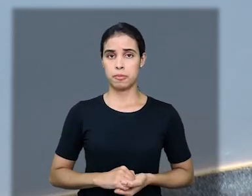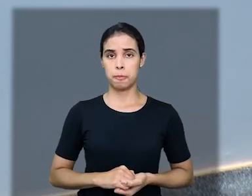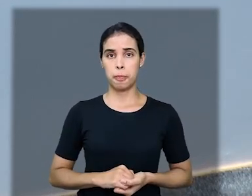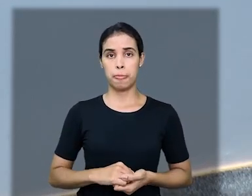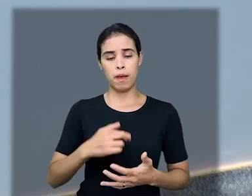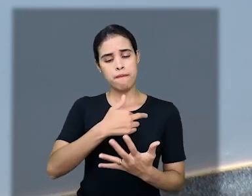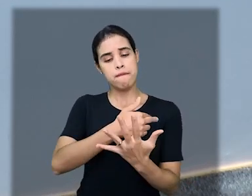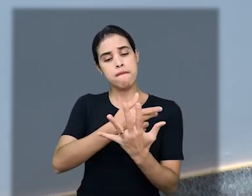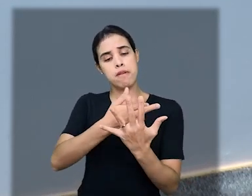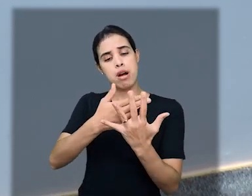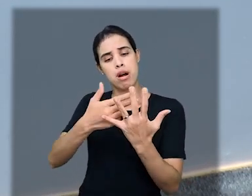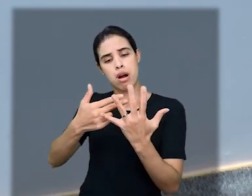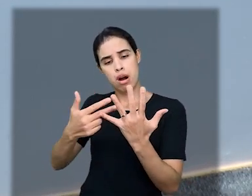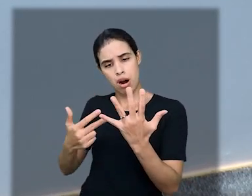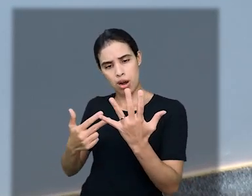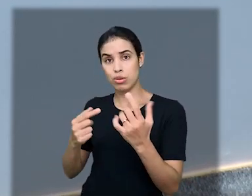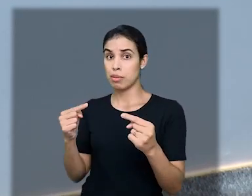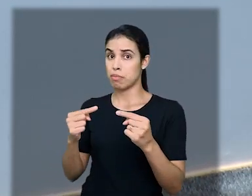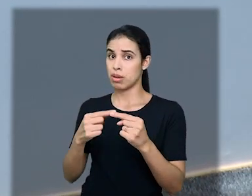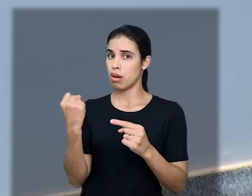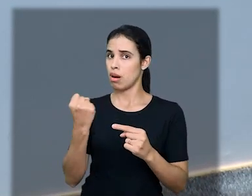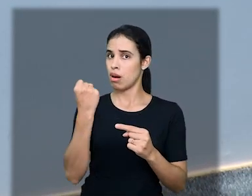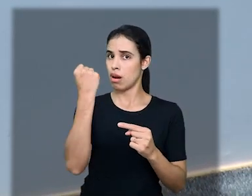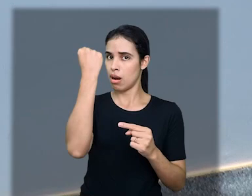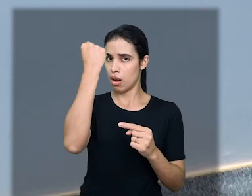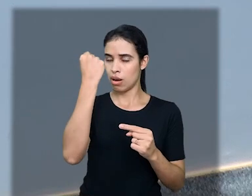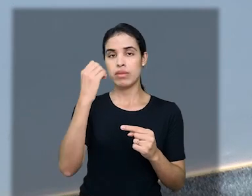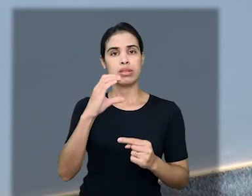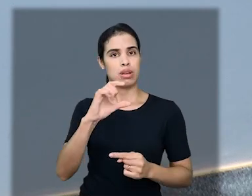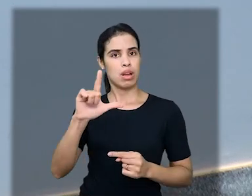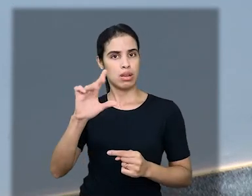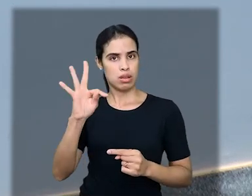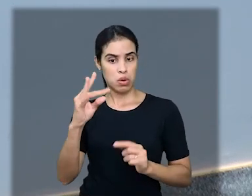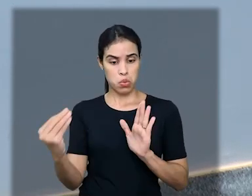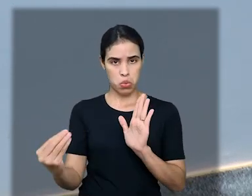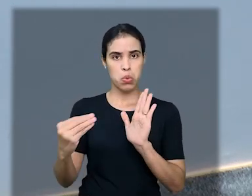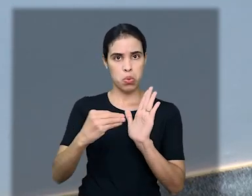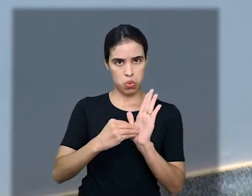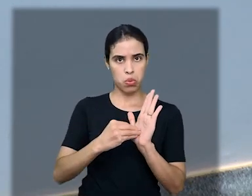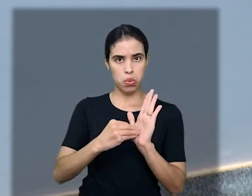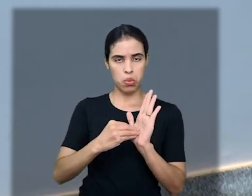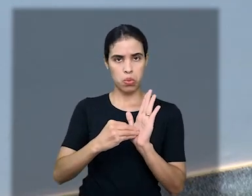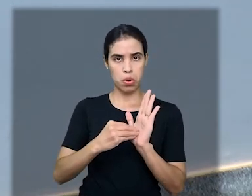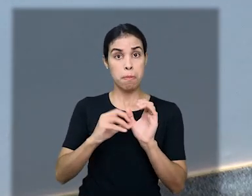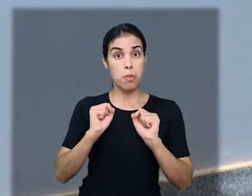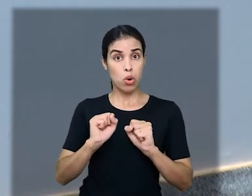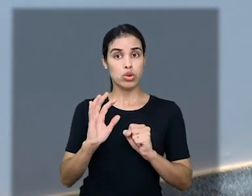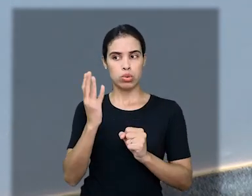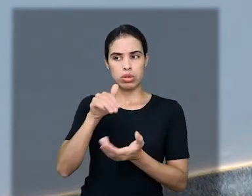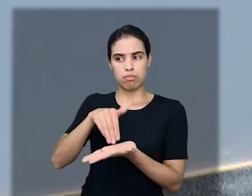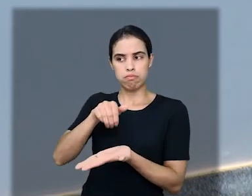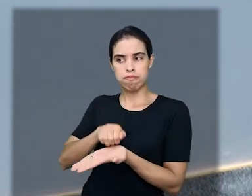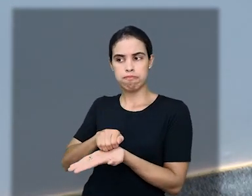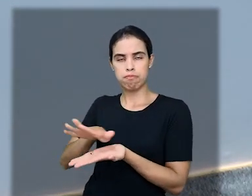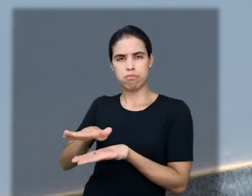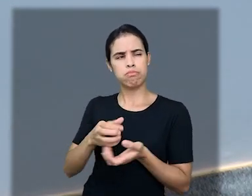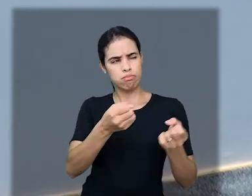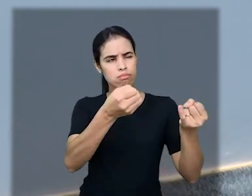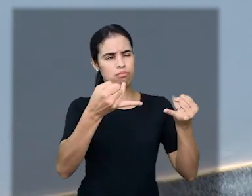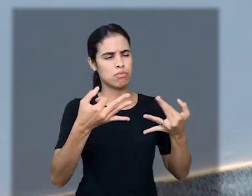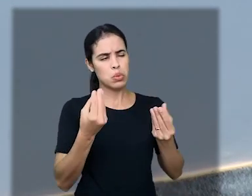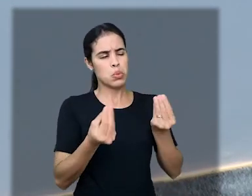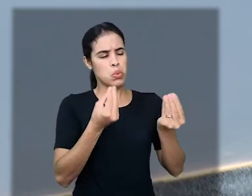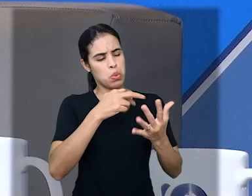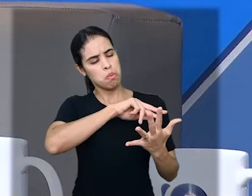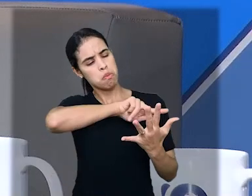atos que podem gerar faltas graves, né, previstas pela CLT, que podem gerar aí uma demissão, né, por justa causa.